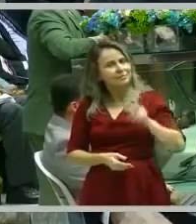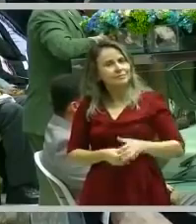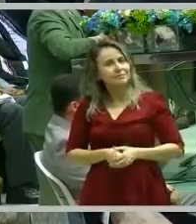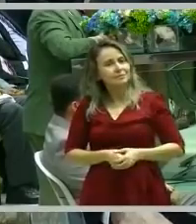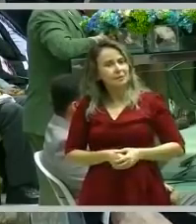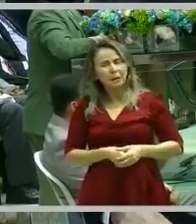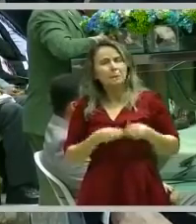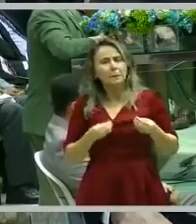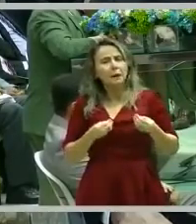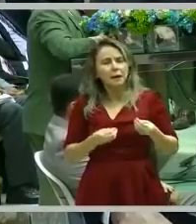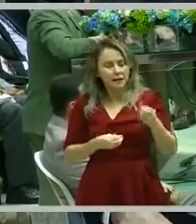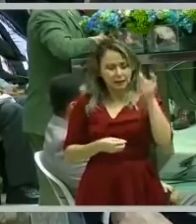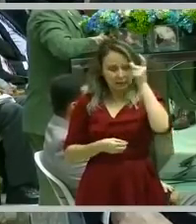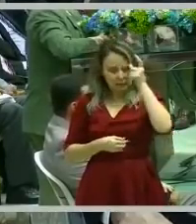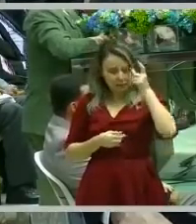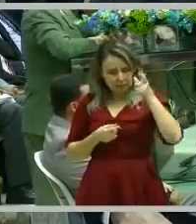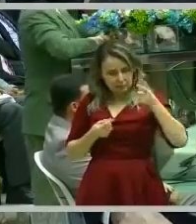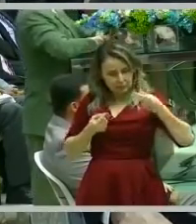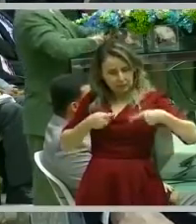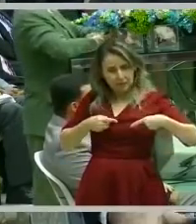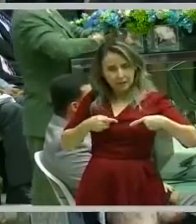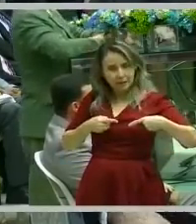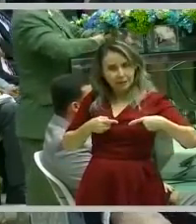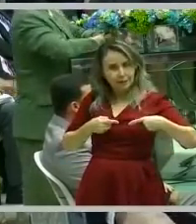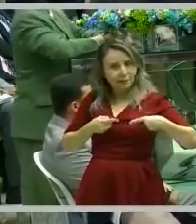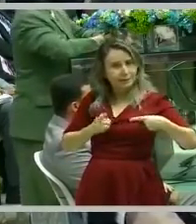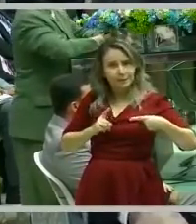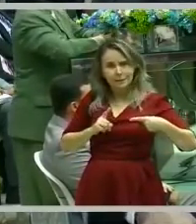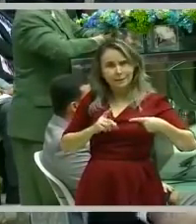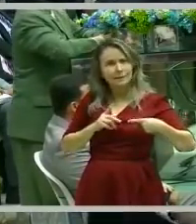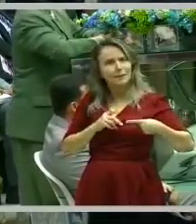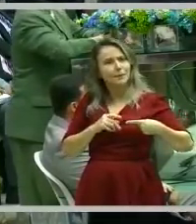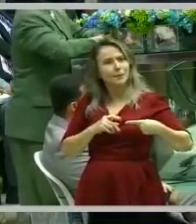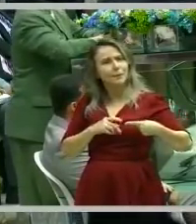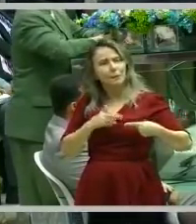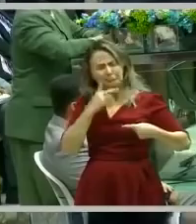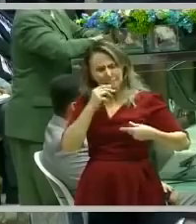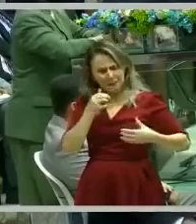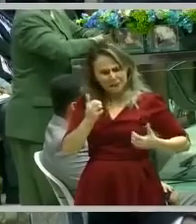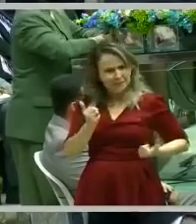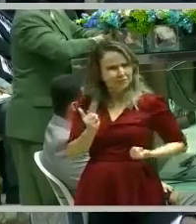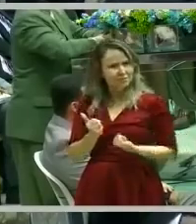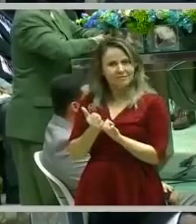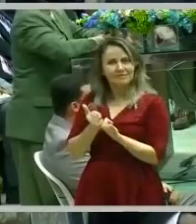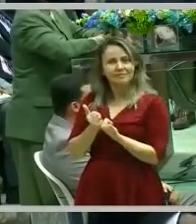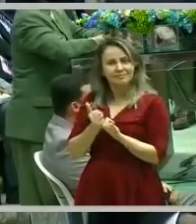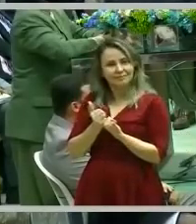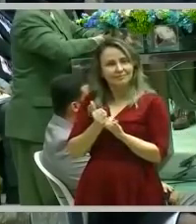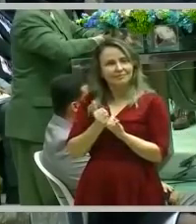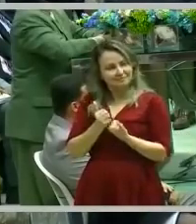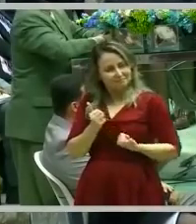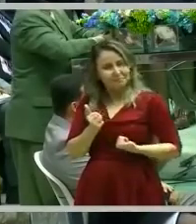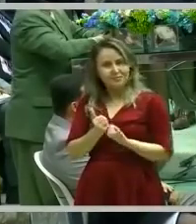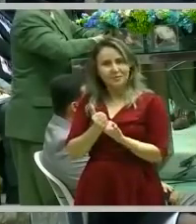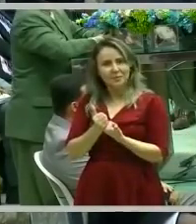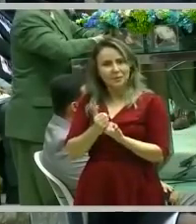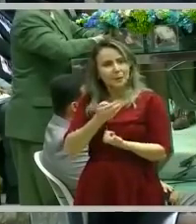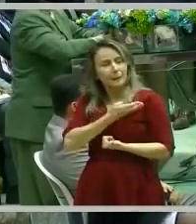Para que o diabo vai se levantar contra essa pessoa, se essa pessoa já está com a história do